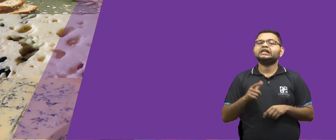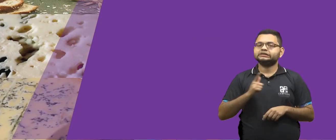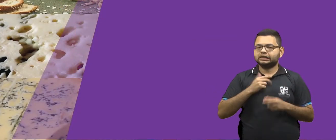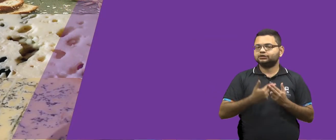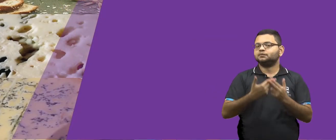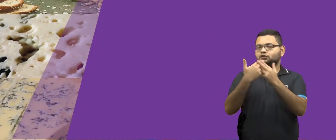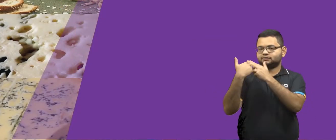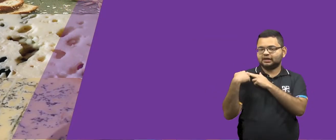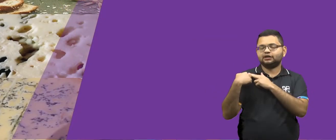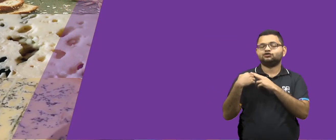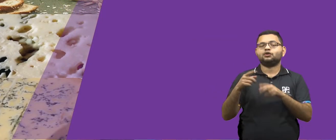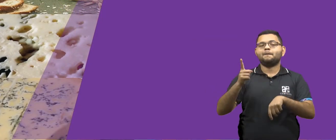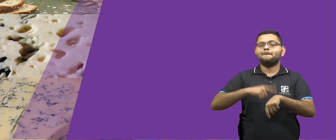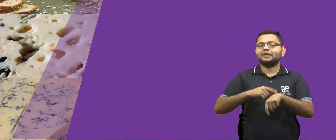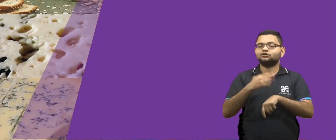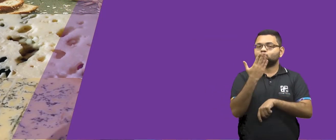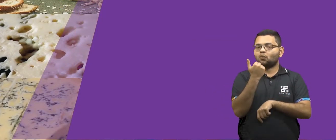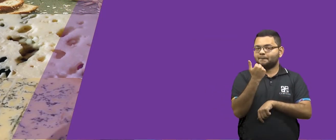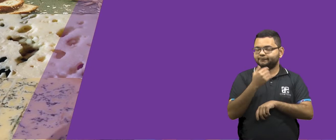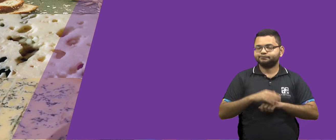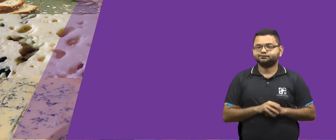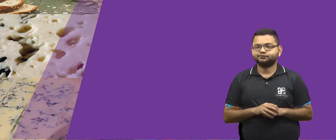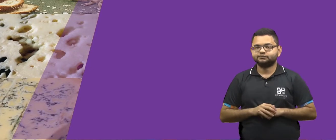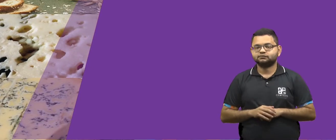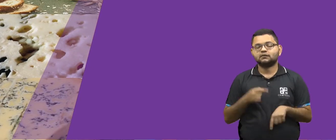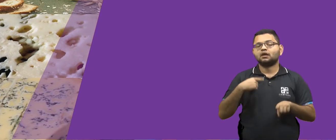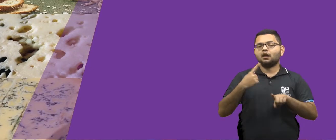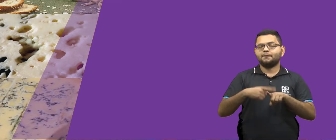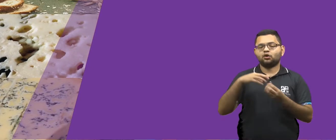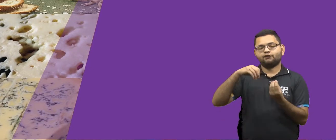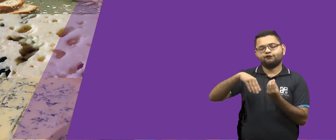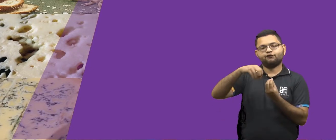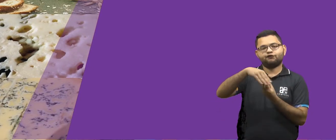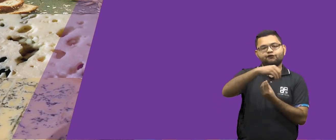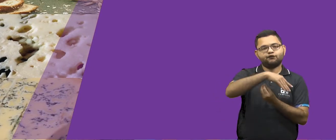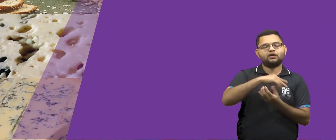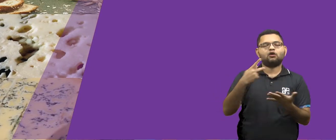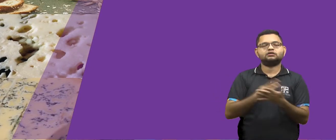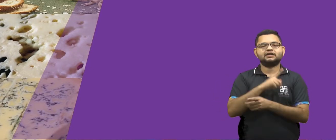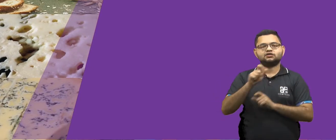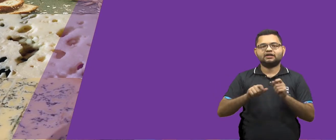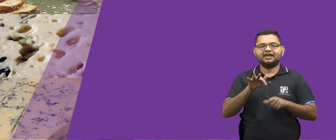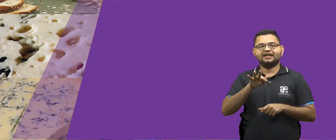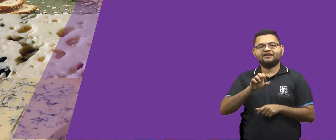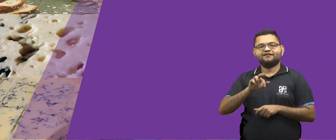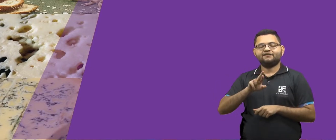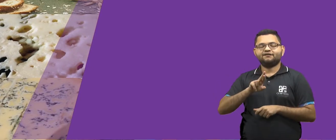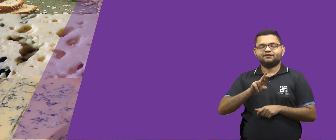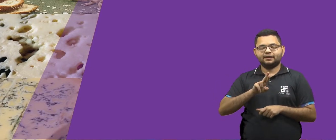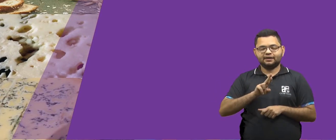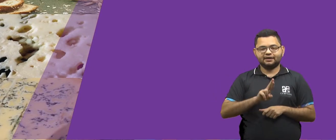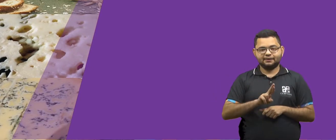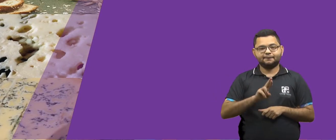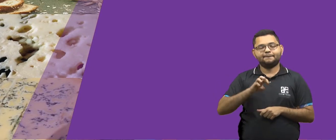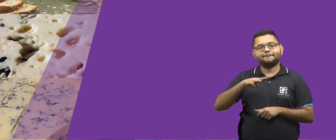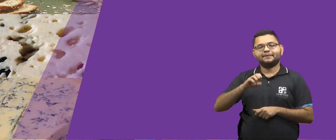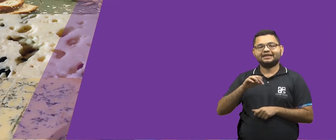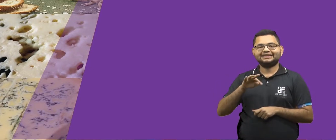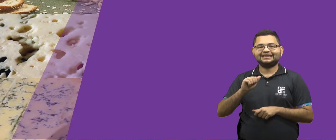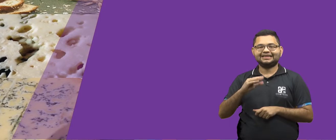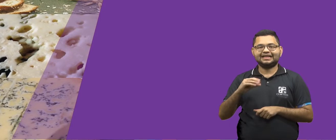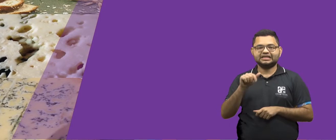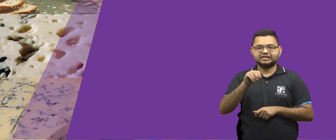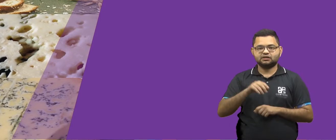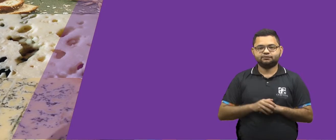grande importância na alimentação. Isso porque alguns fungos realizam processos de fermentação para obter energia. Com isso,